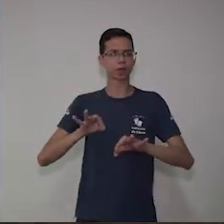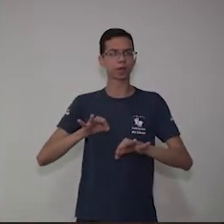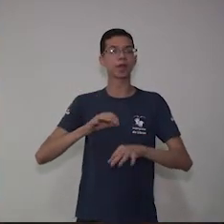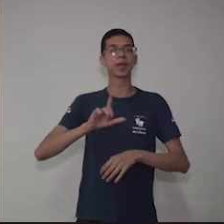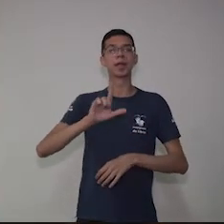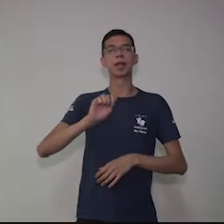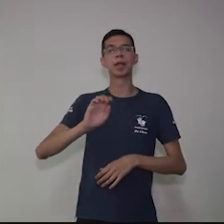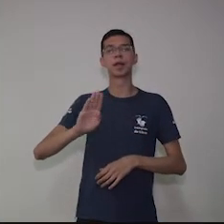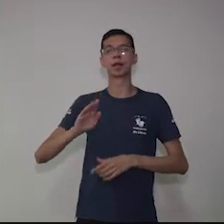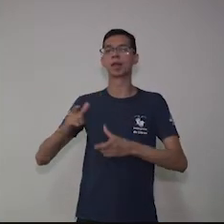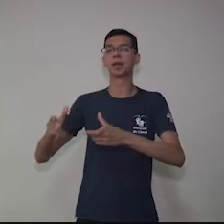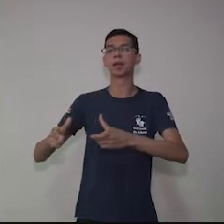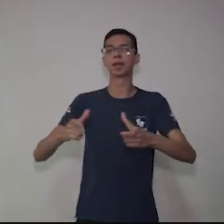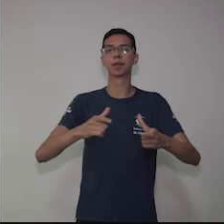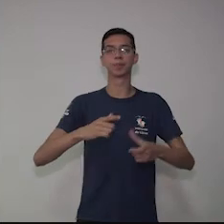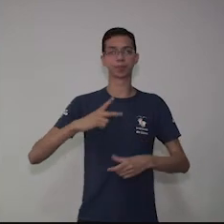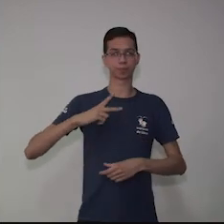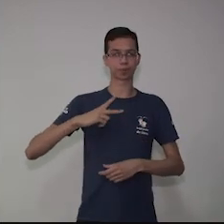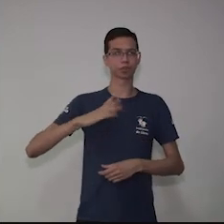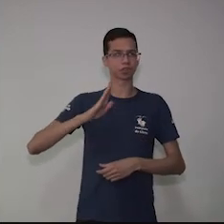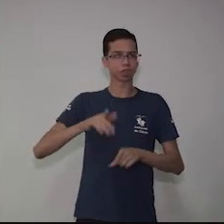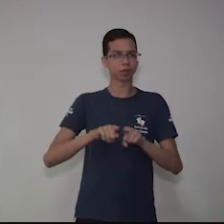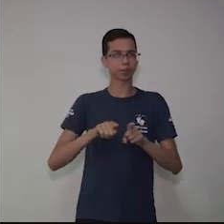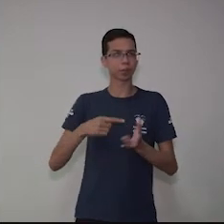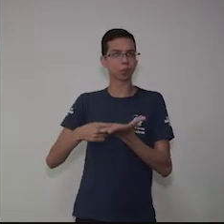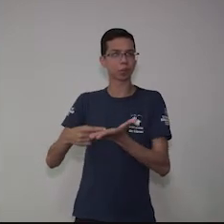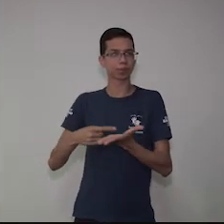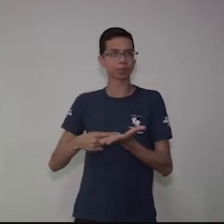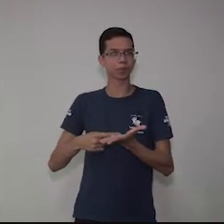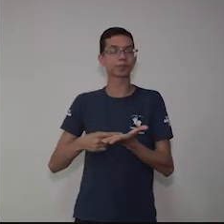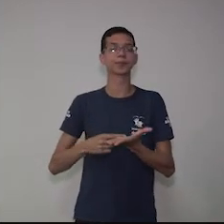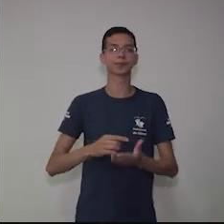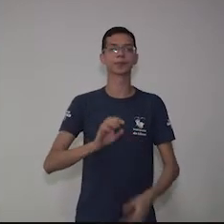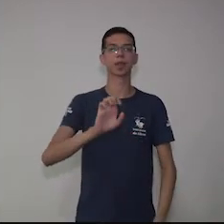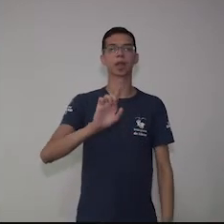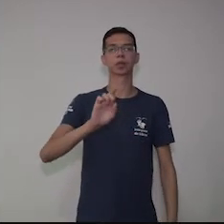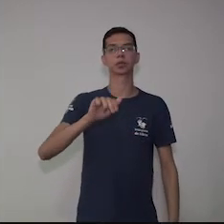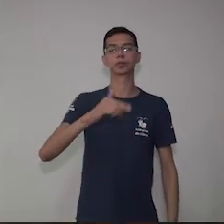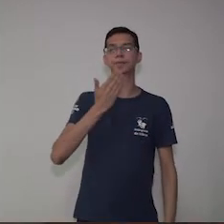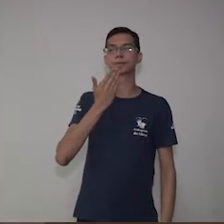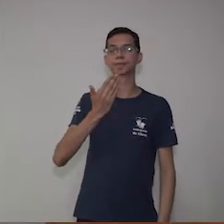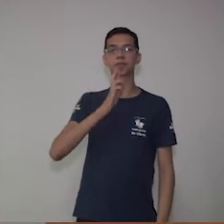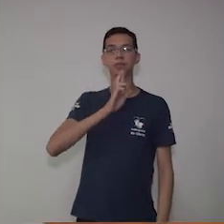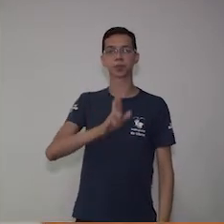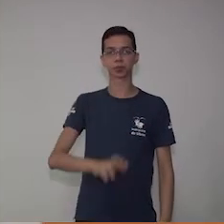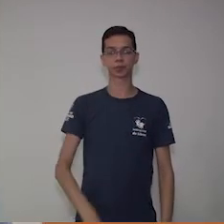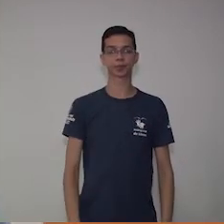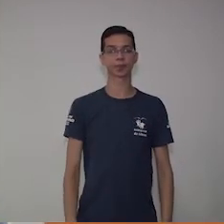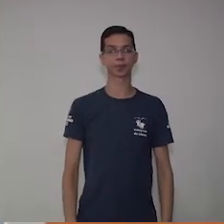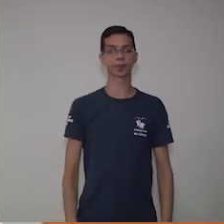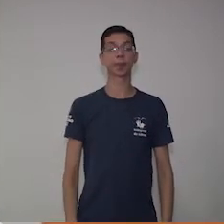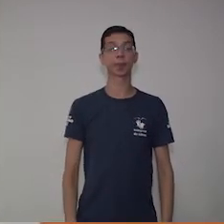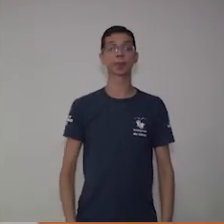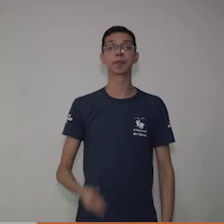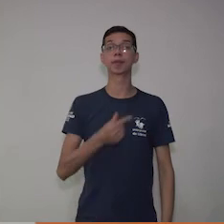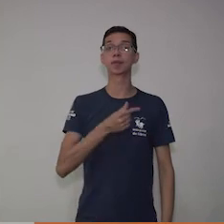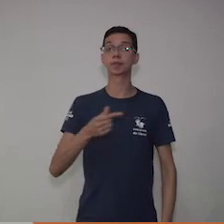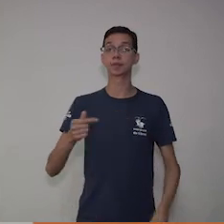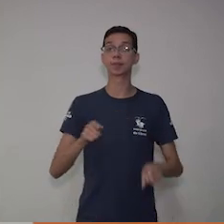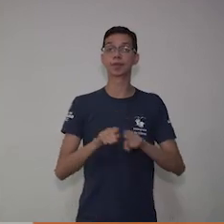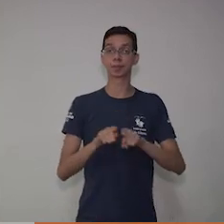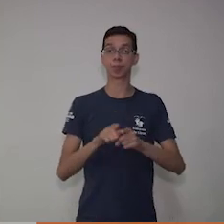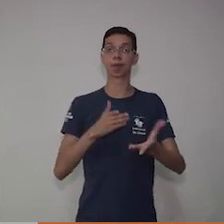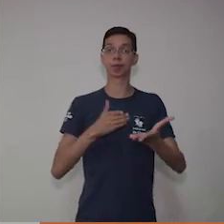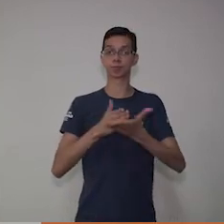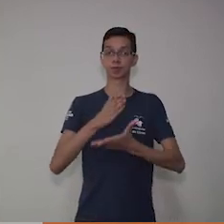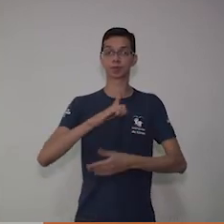particulares? Pedir ao secretário Edson Aparecido que possa responder essa questão. Bom, nós tivemos essa semana também a aprovação